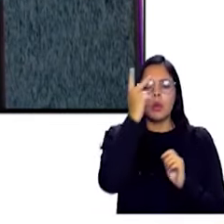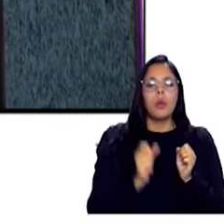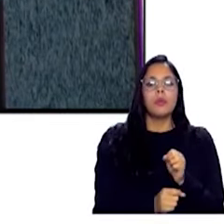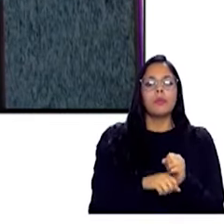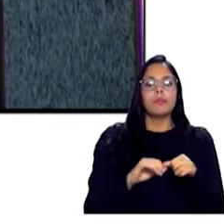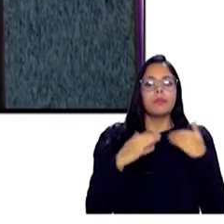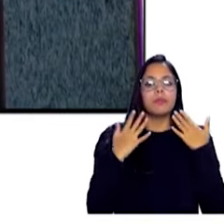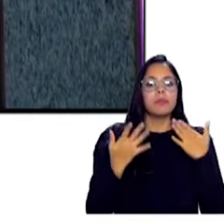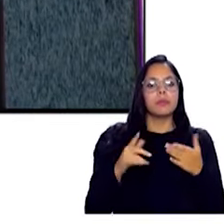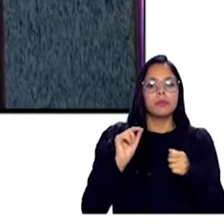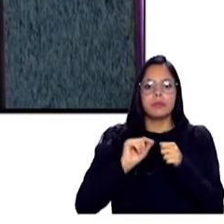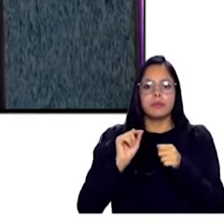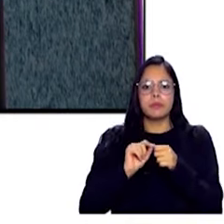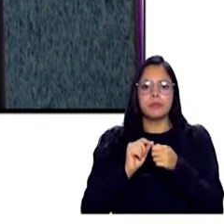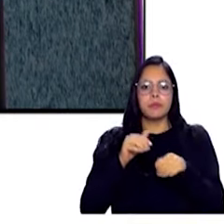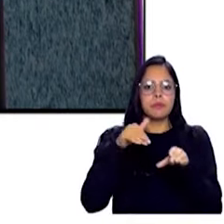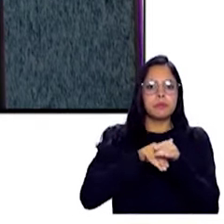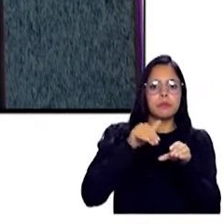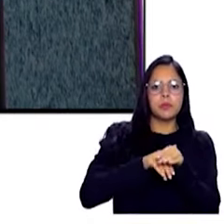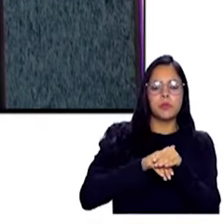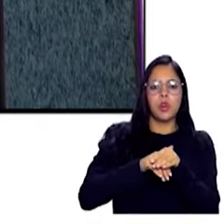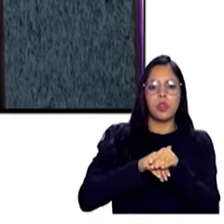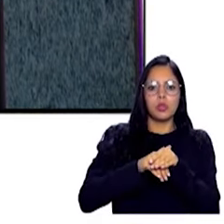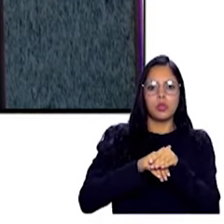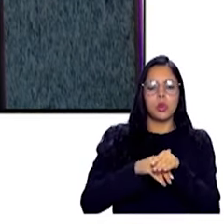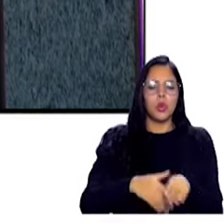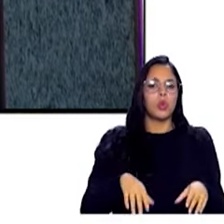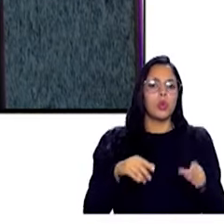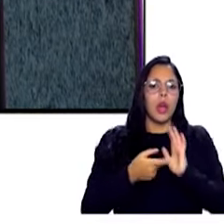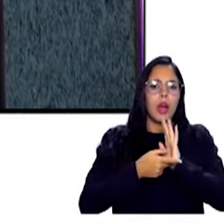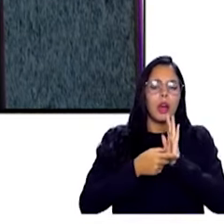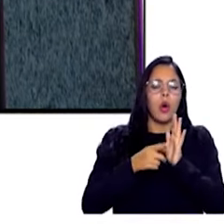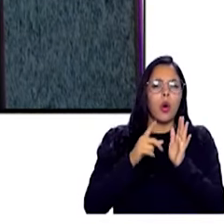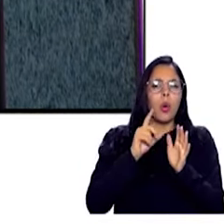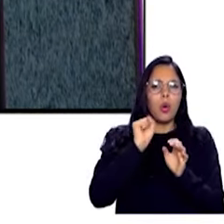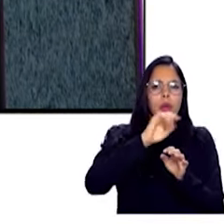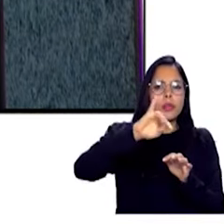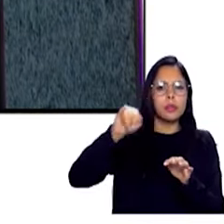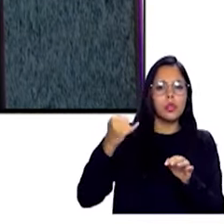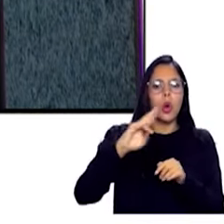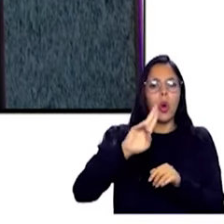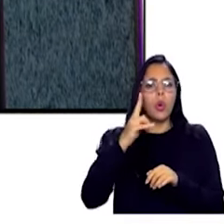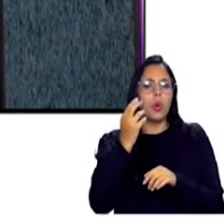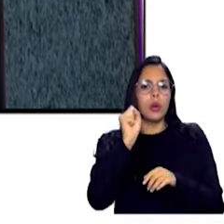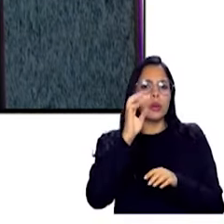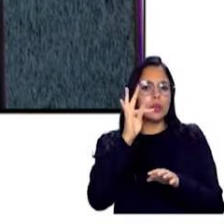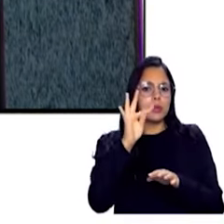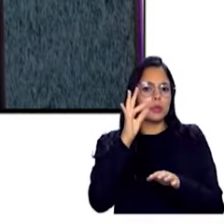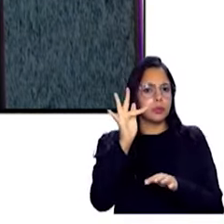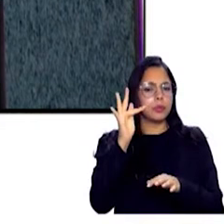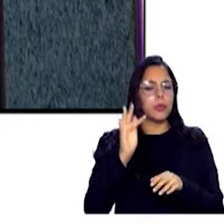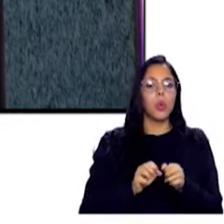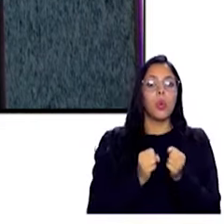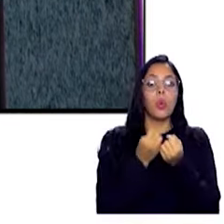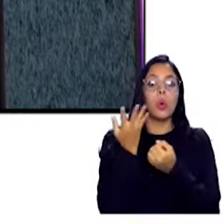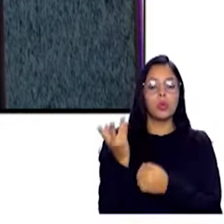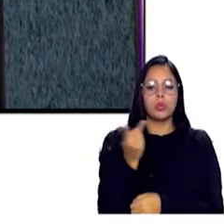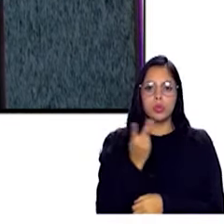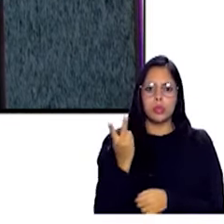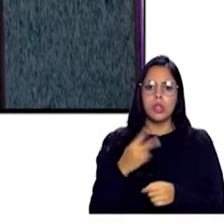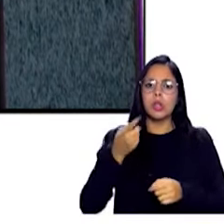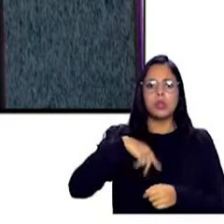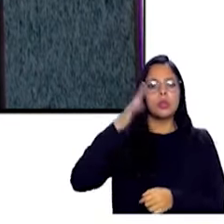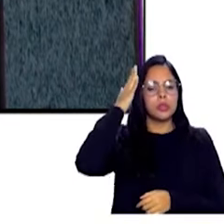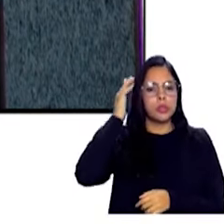a ao STJ ou ao STF é claro que ambas as cortes